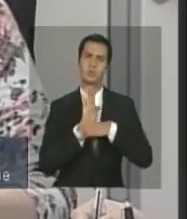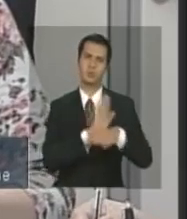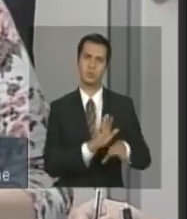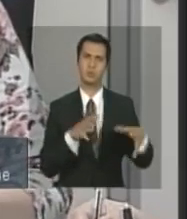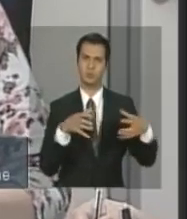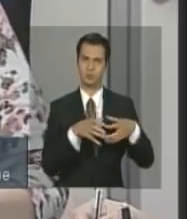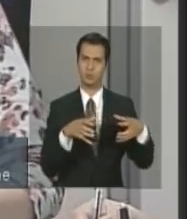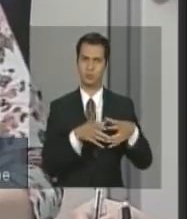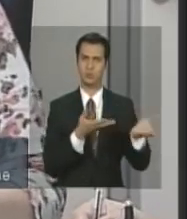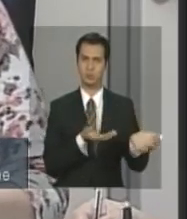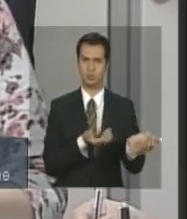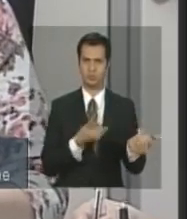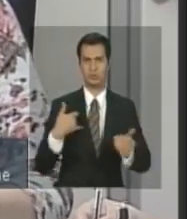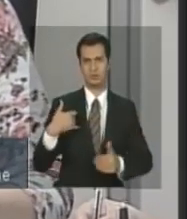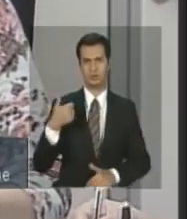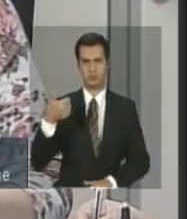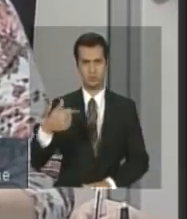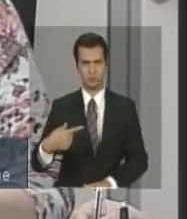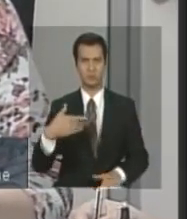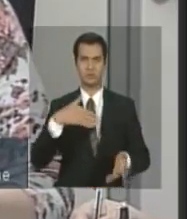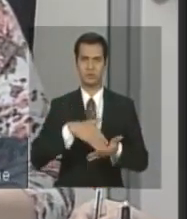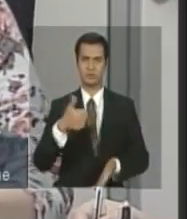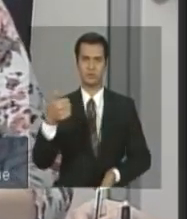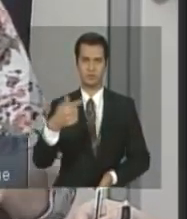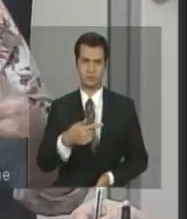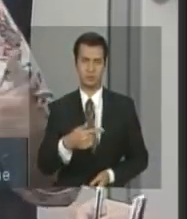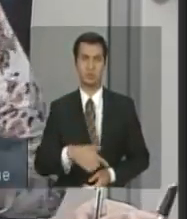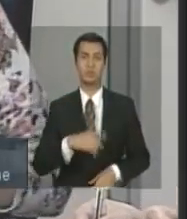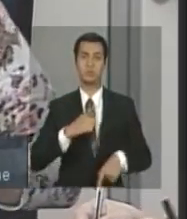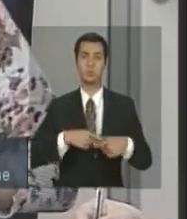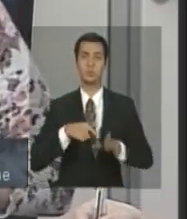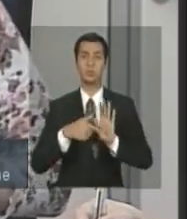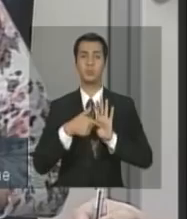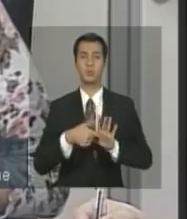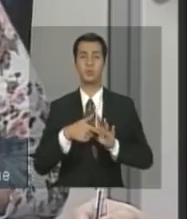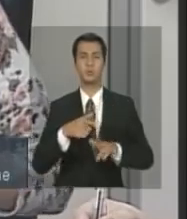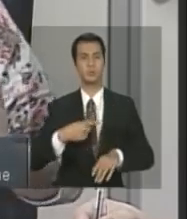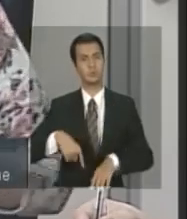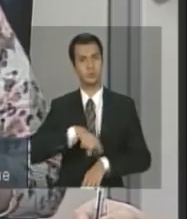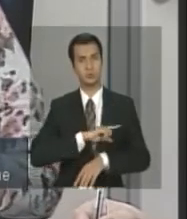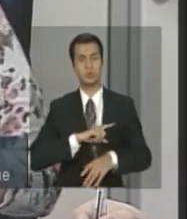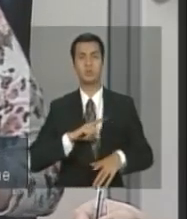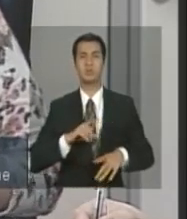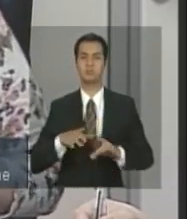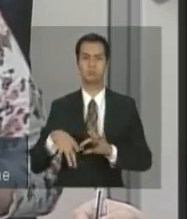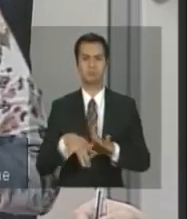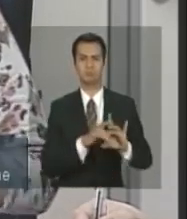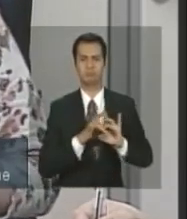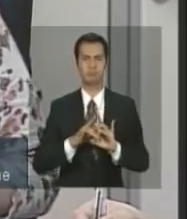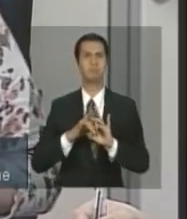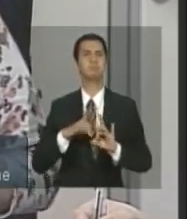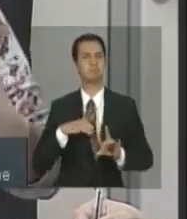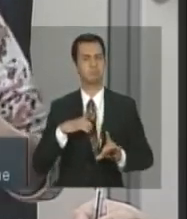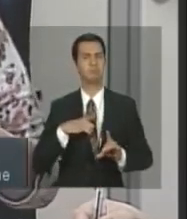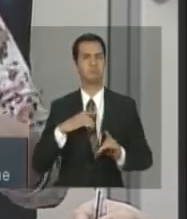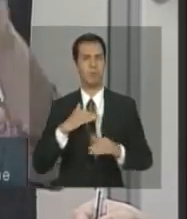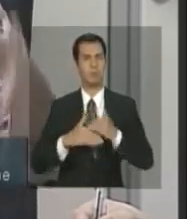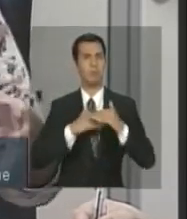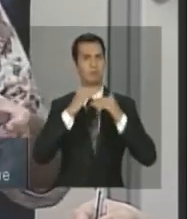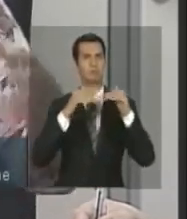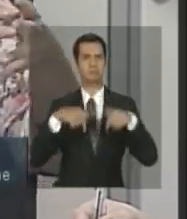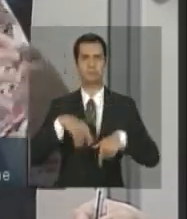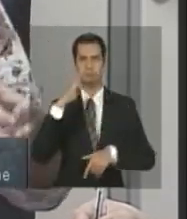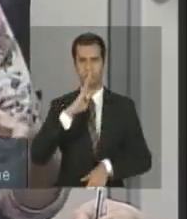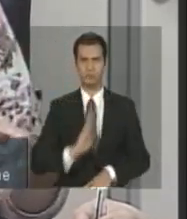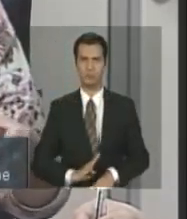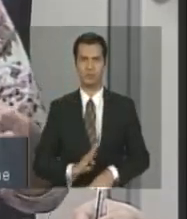ações do setor público, mostrando inclusive a importância do trabalho intersetorial que vem crescendo muito no Brasil, que é